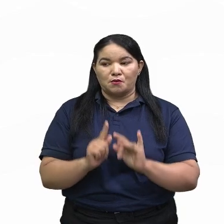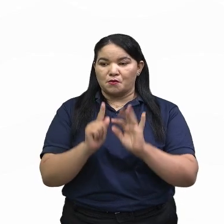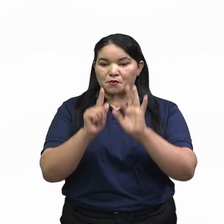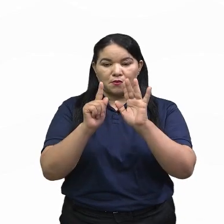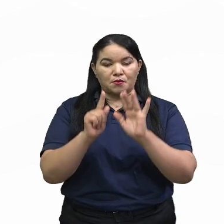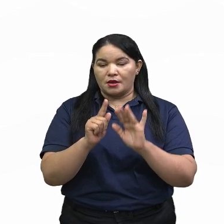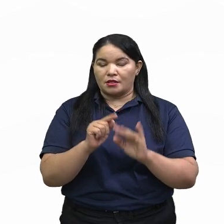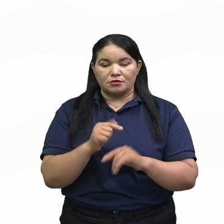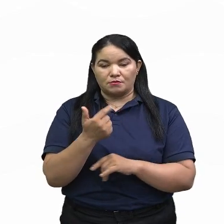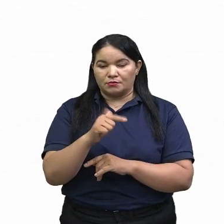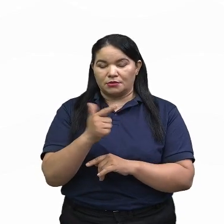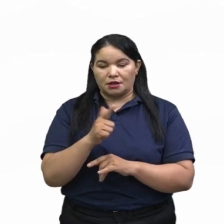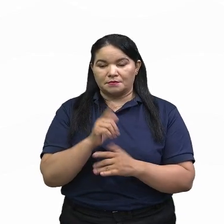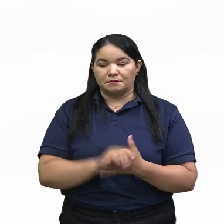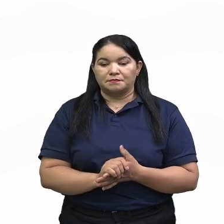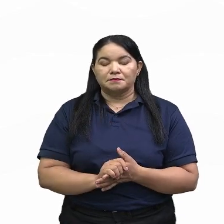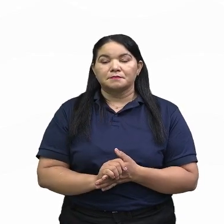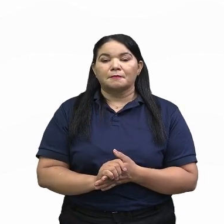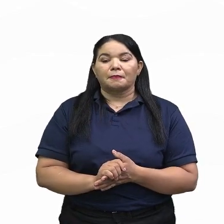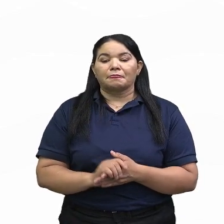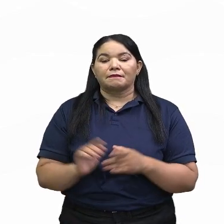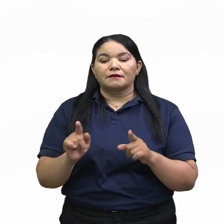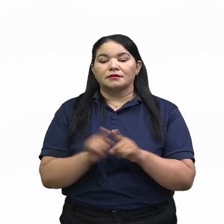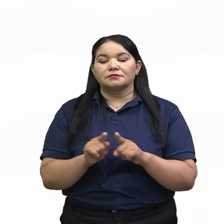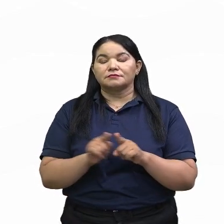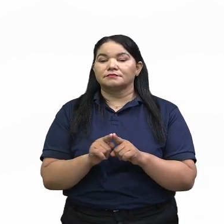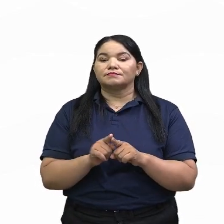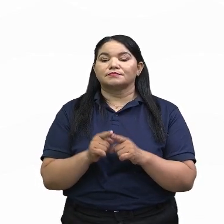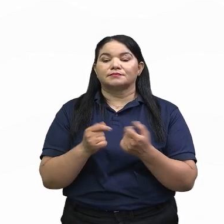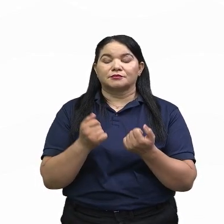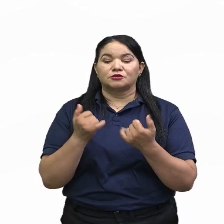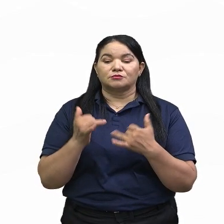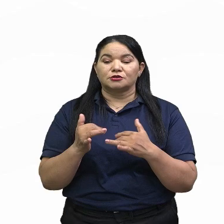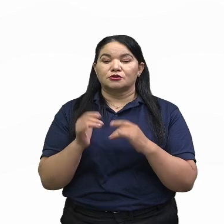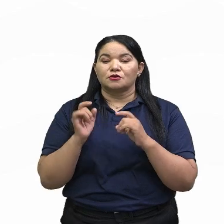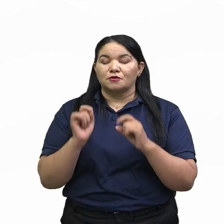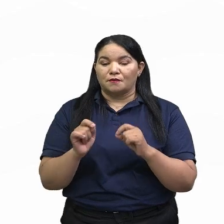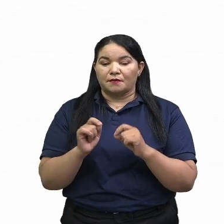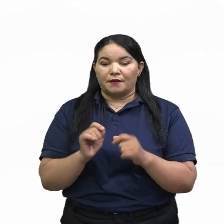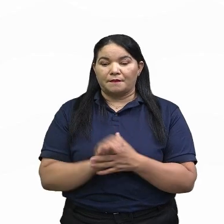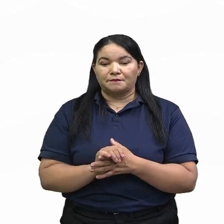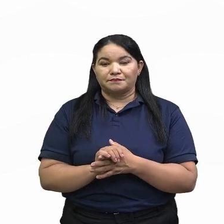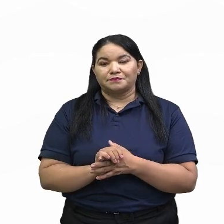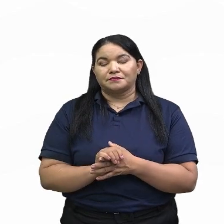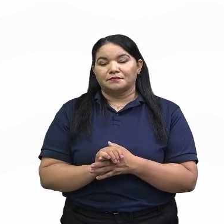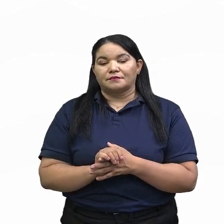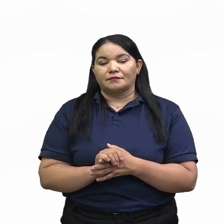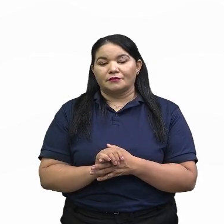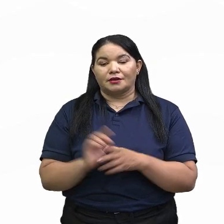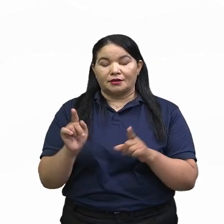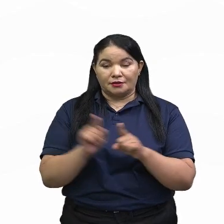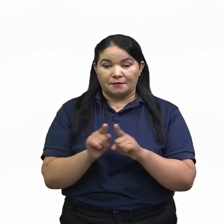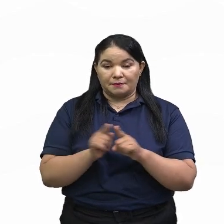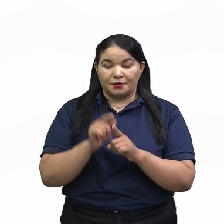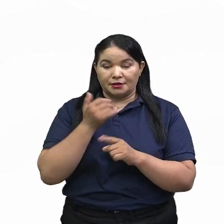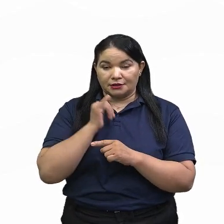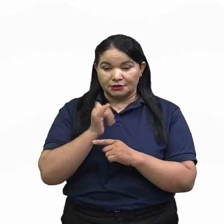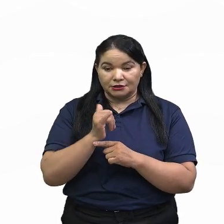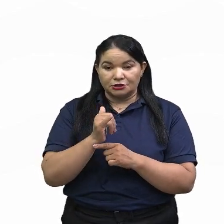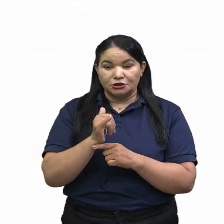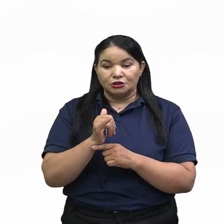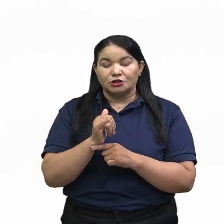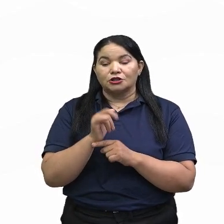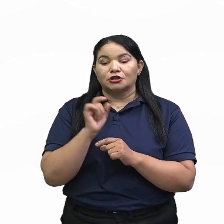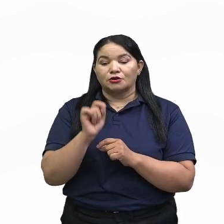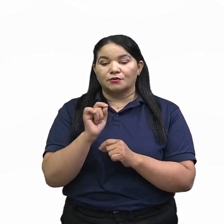gases. E quando se fala dela, nós temos aí que entender, ao falarmos dessa energia, você tem aí